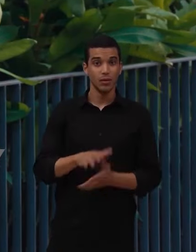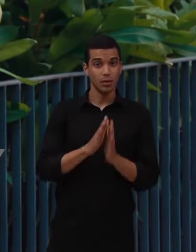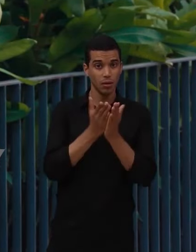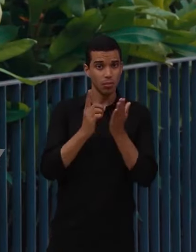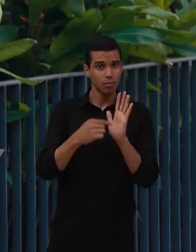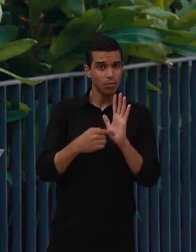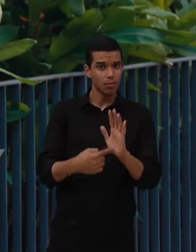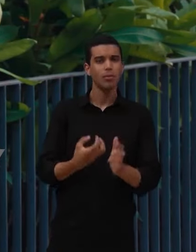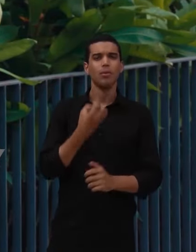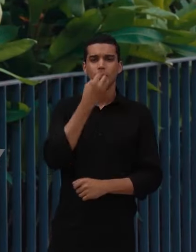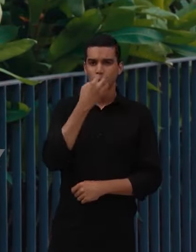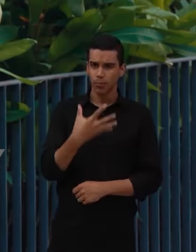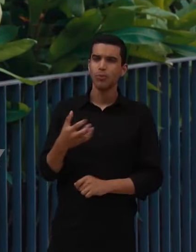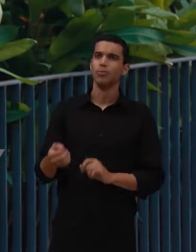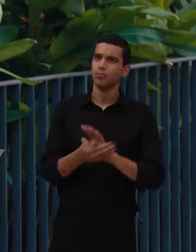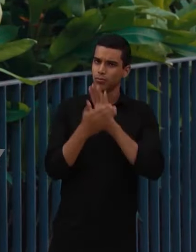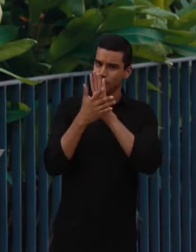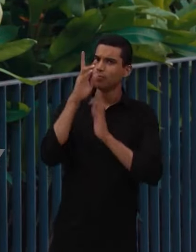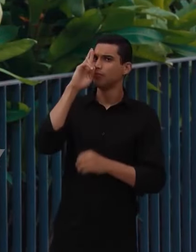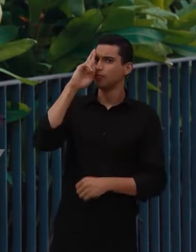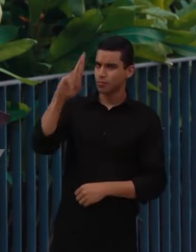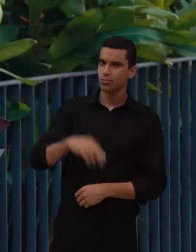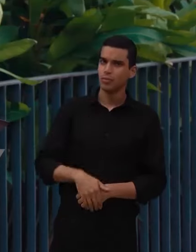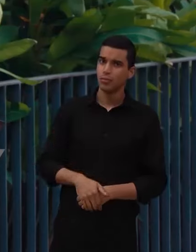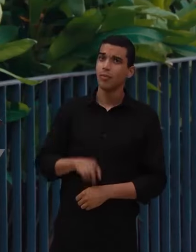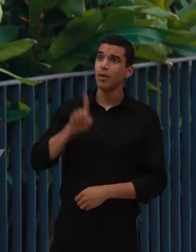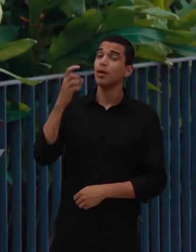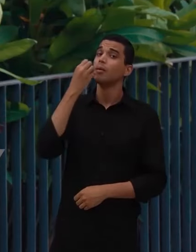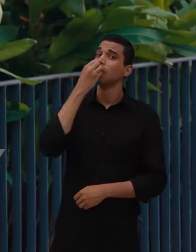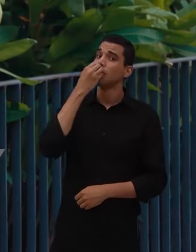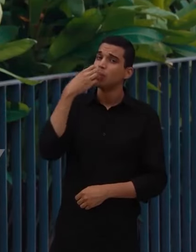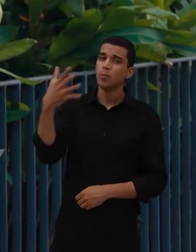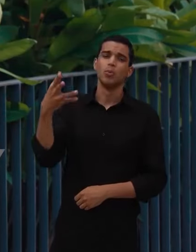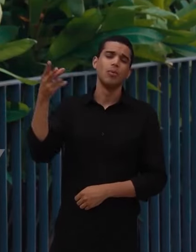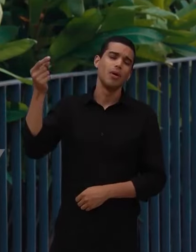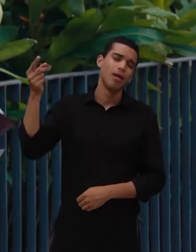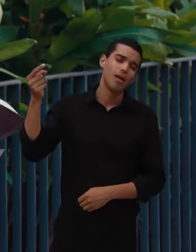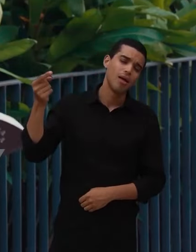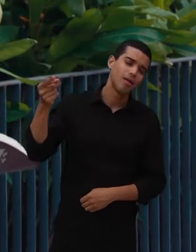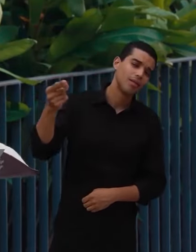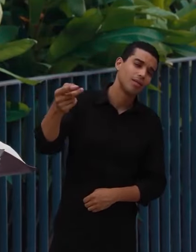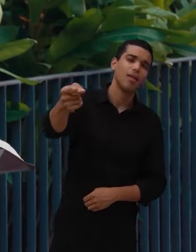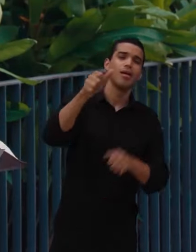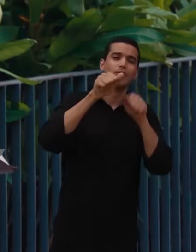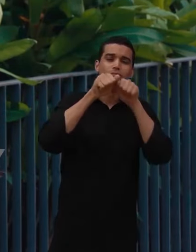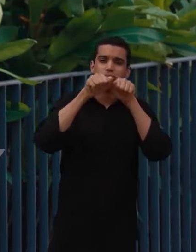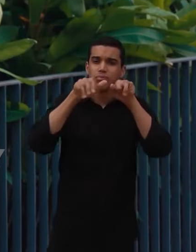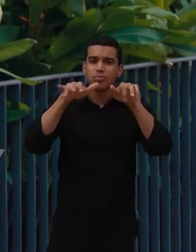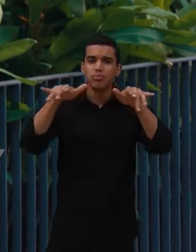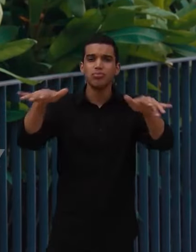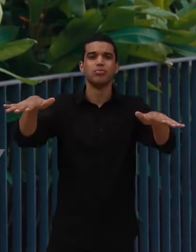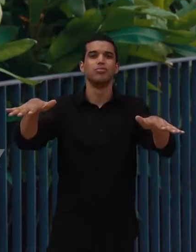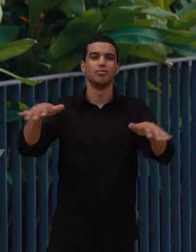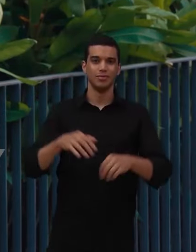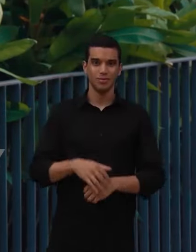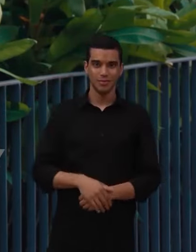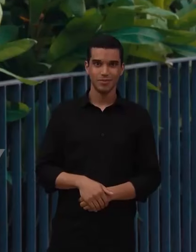é louvar ao Senhor. A sua benignidade, ela se estende em geração e em